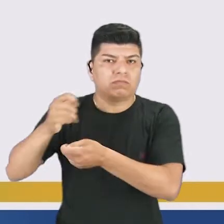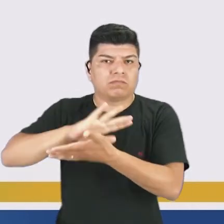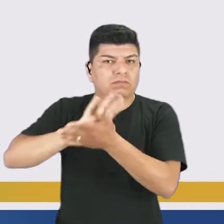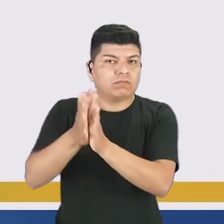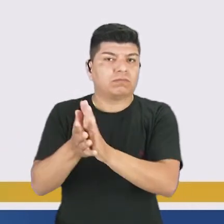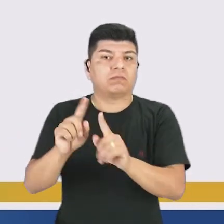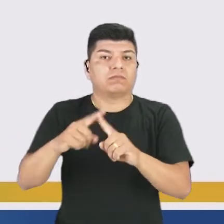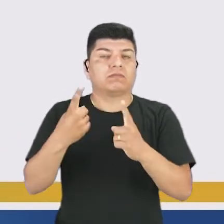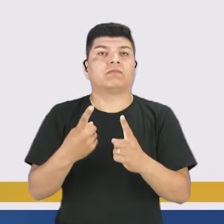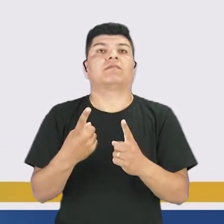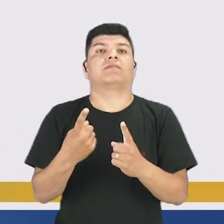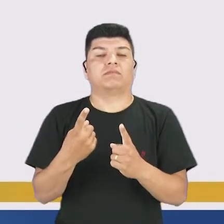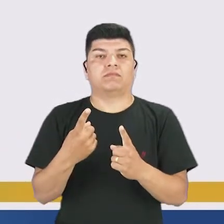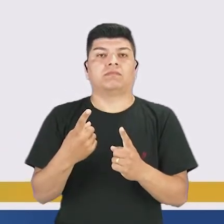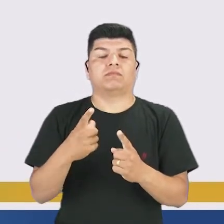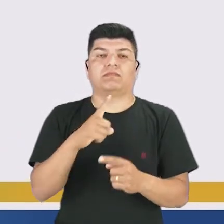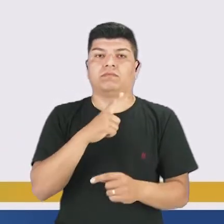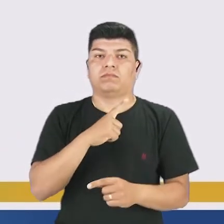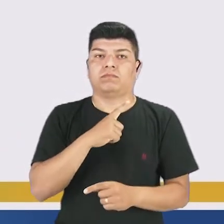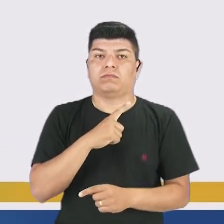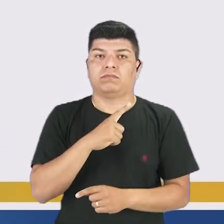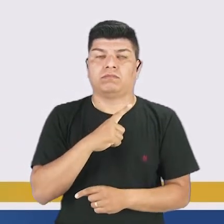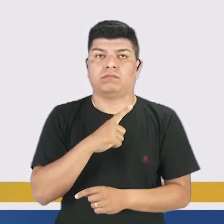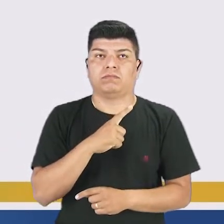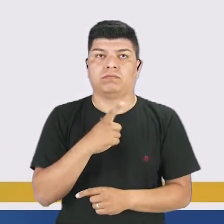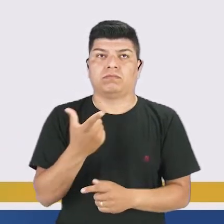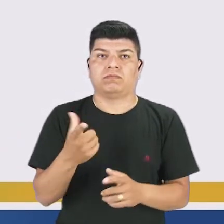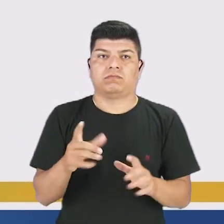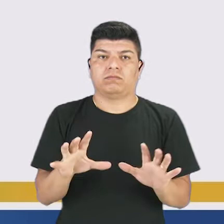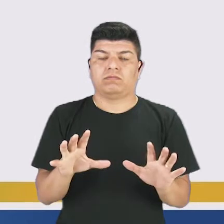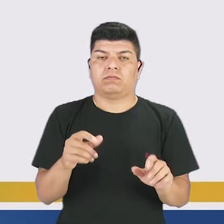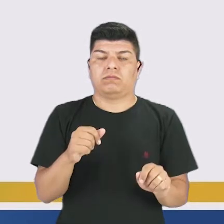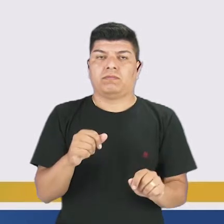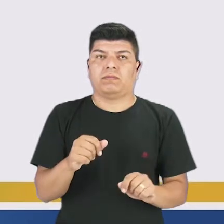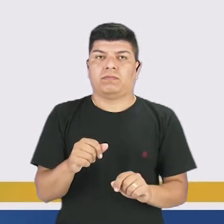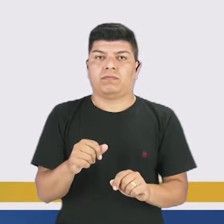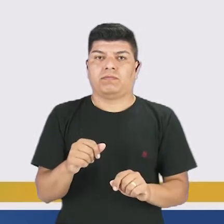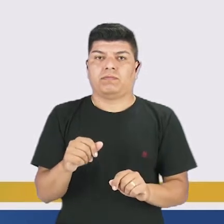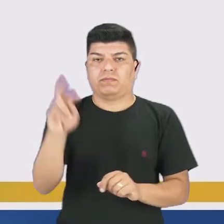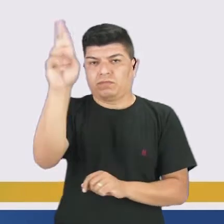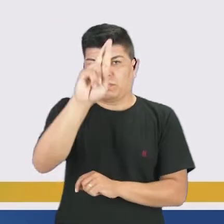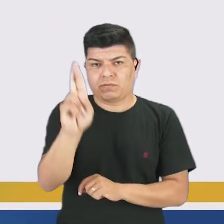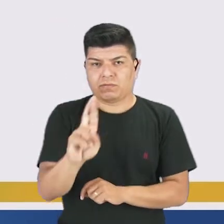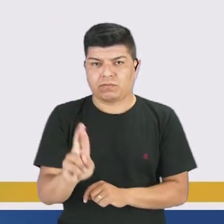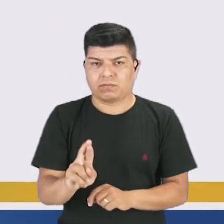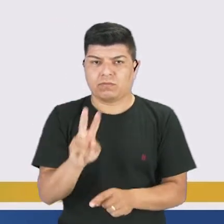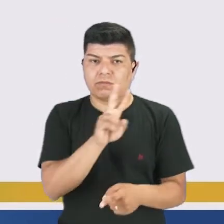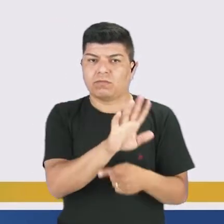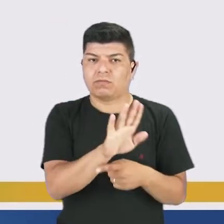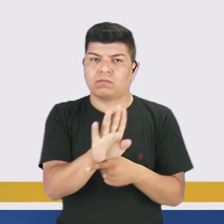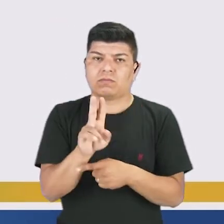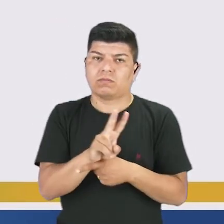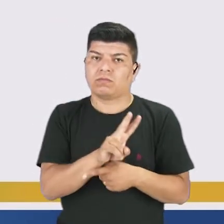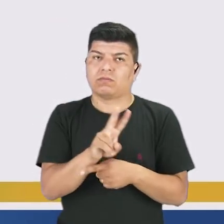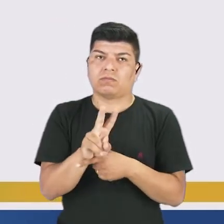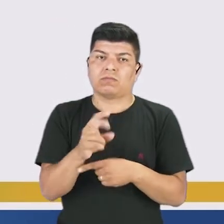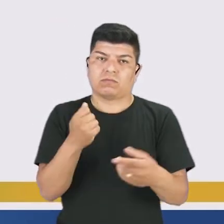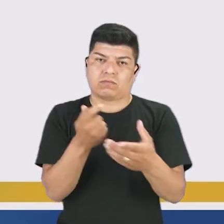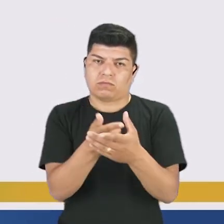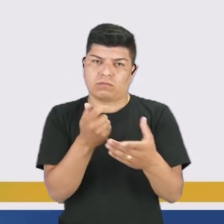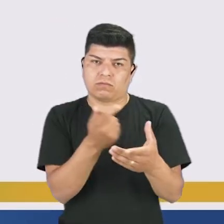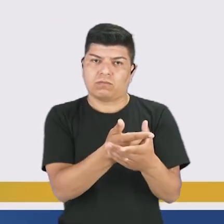destroçada, mas no período em que ela era acobertada pela União Soviética, ela comprava